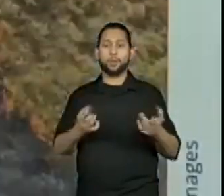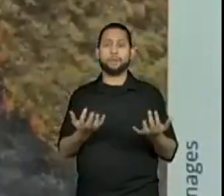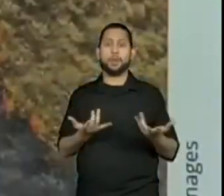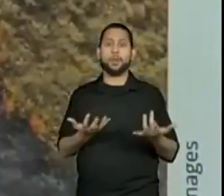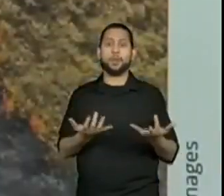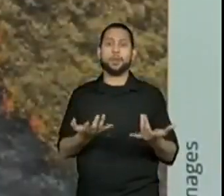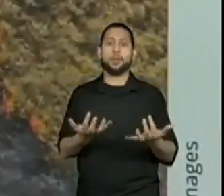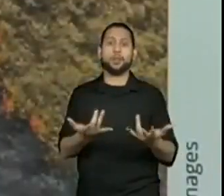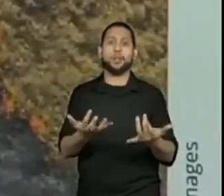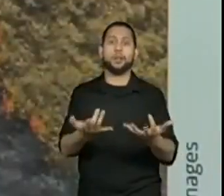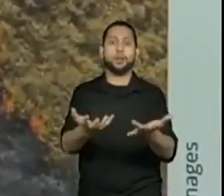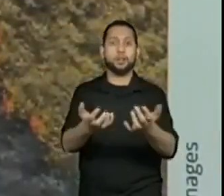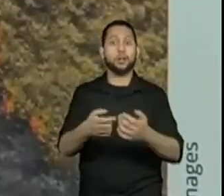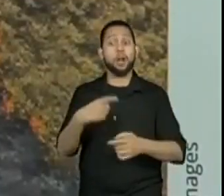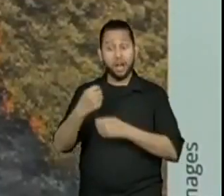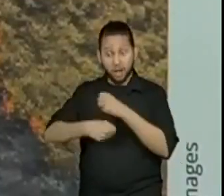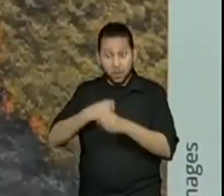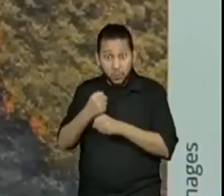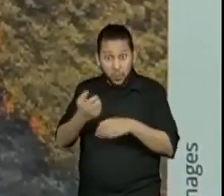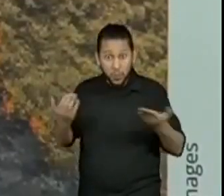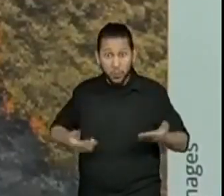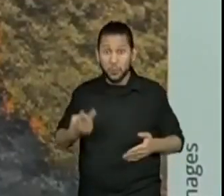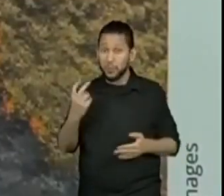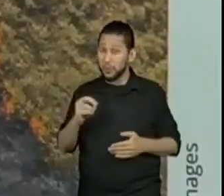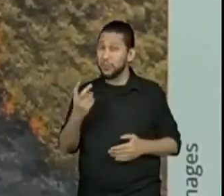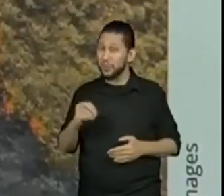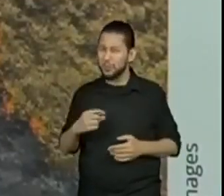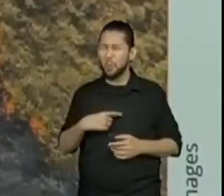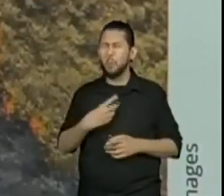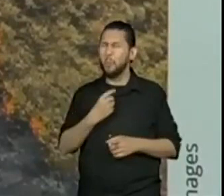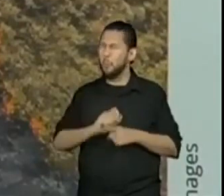disse, nossa, como tivemos queimadas esse ano, uma tristeza.